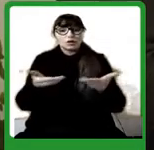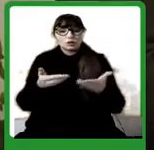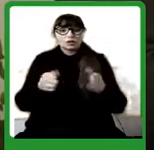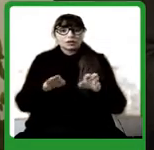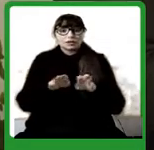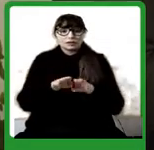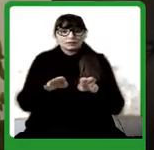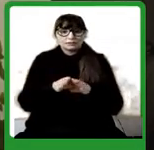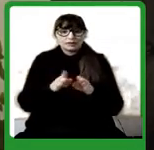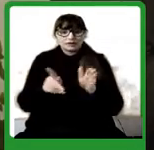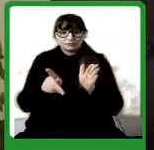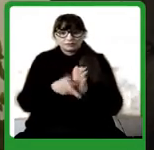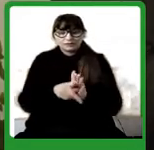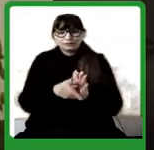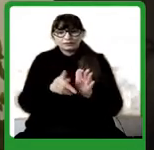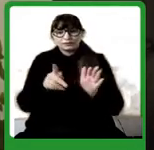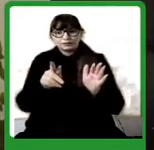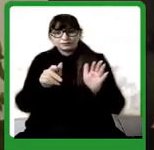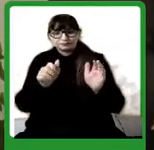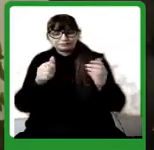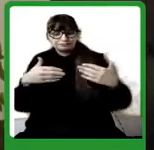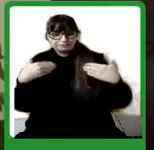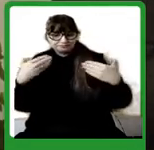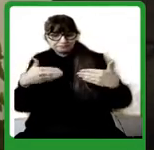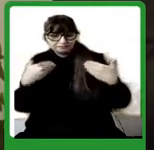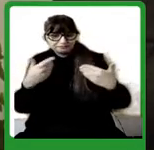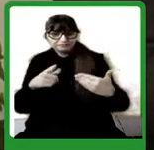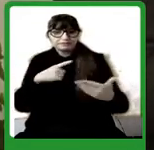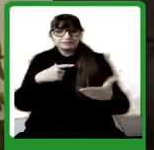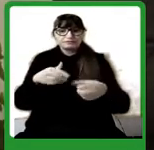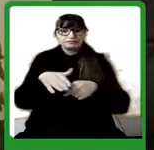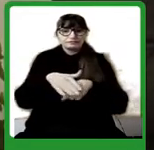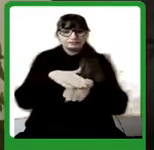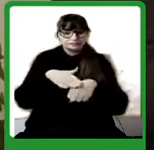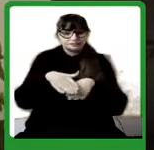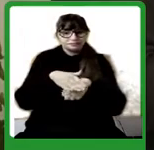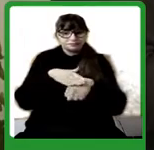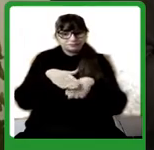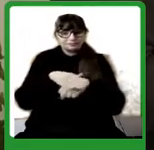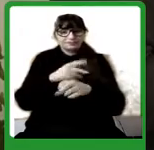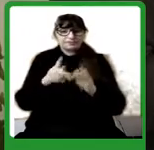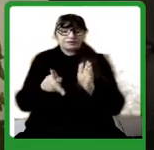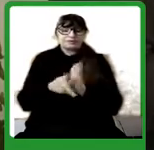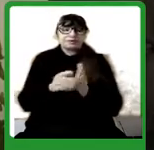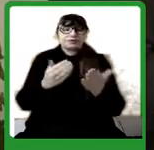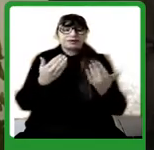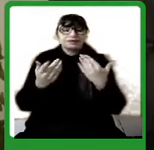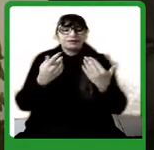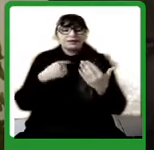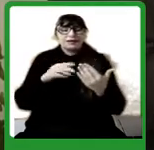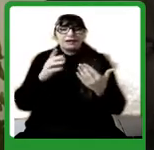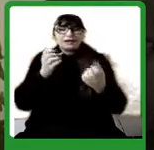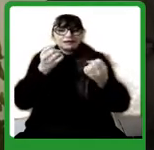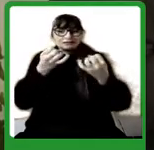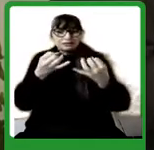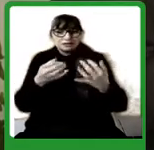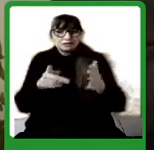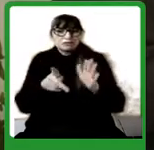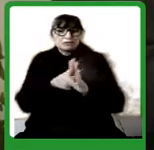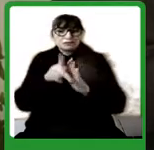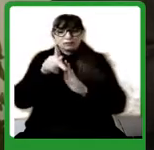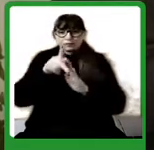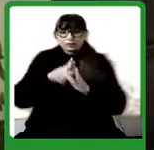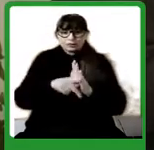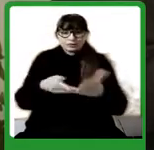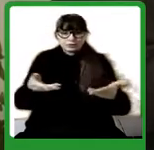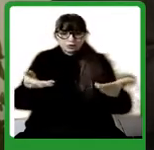para essas pessoas, nós poder ter um papo mais distraído, é muito bacana. Quando me falaram do intuito do programa Longevidade, eu